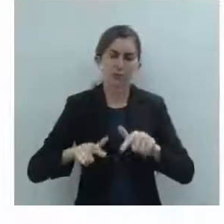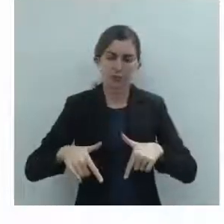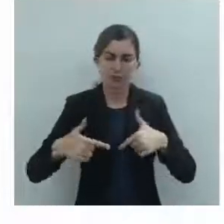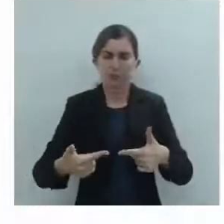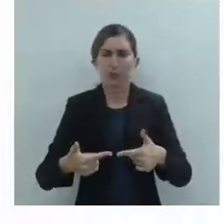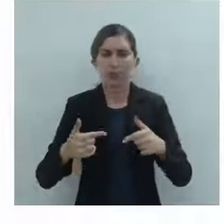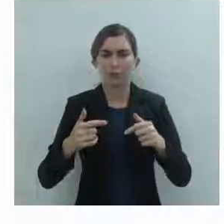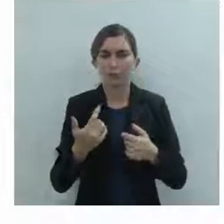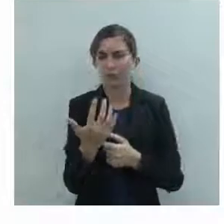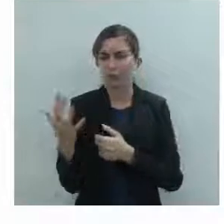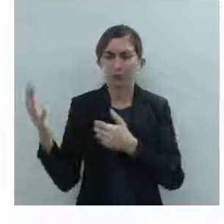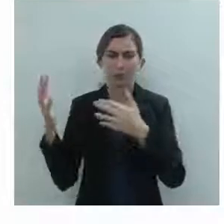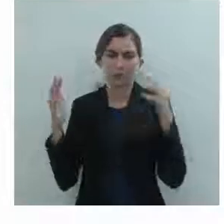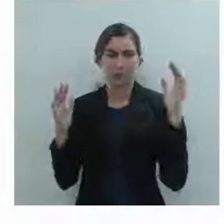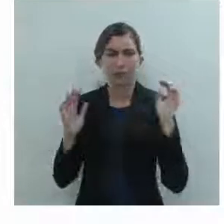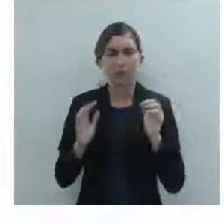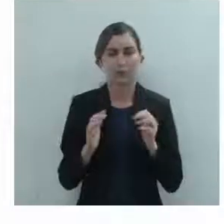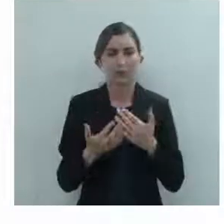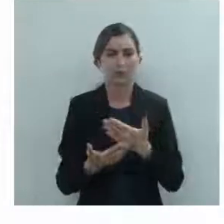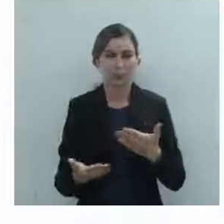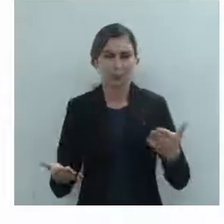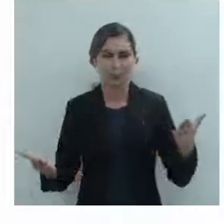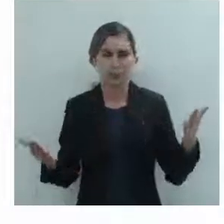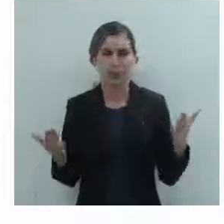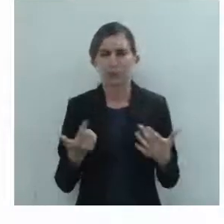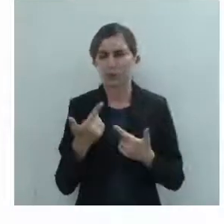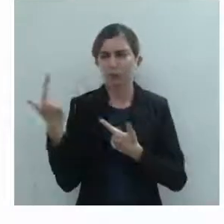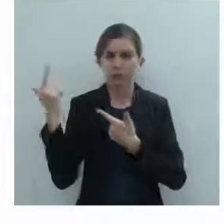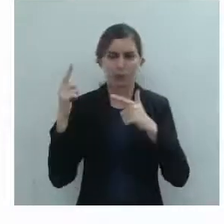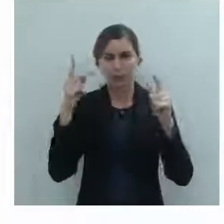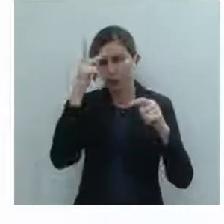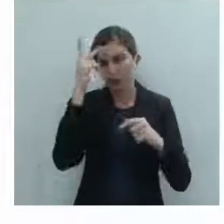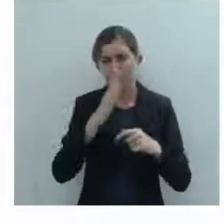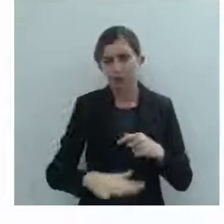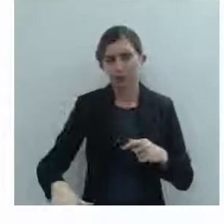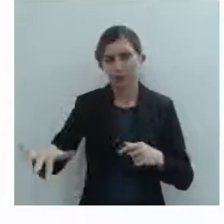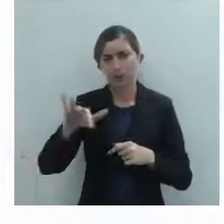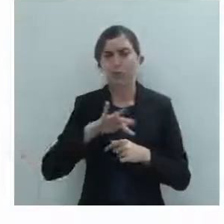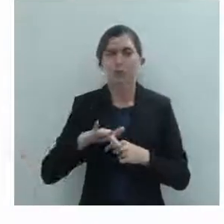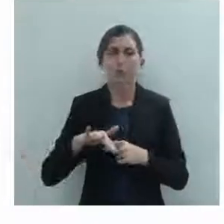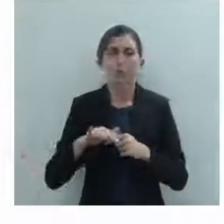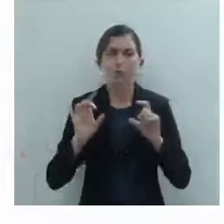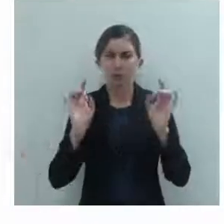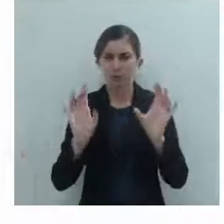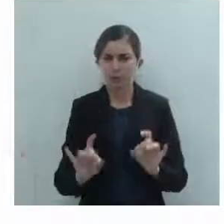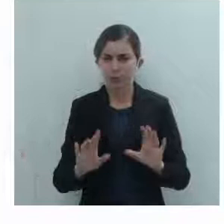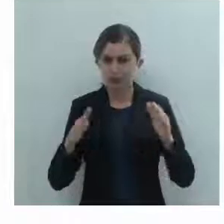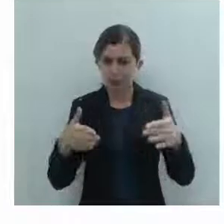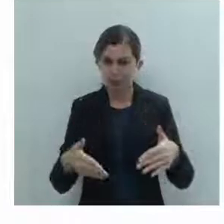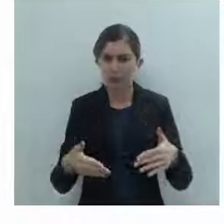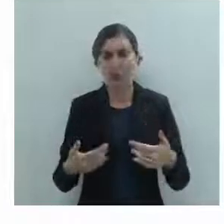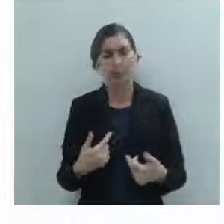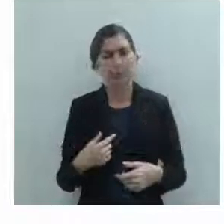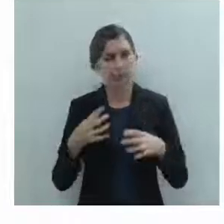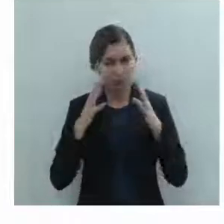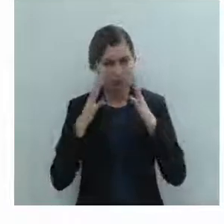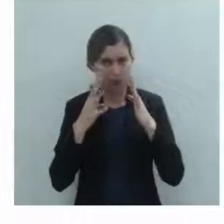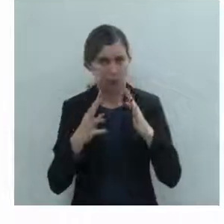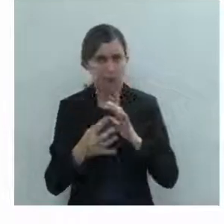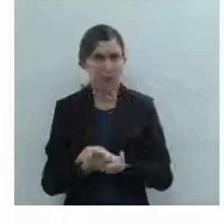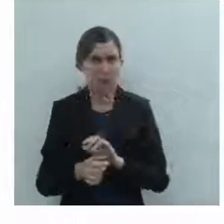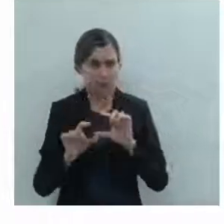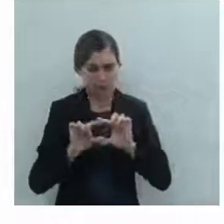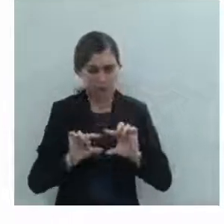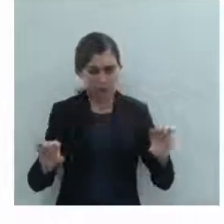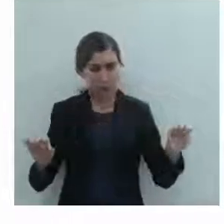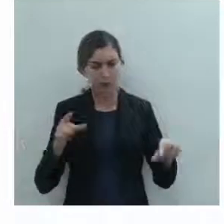agiram sobre a natureza e sobre as outras pessoas de um jeito específico o presta atenção lá